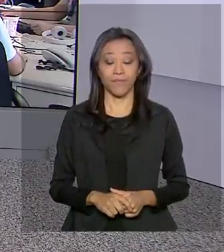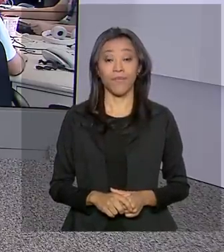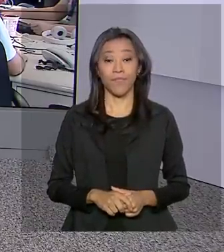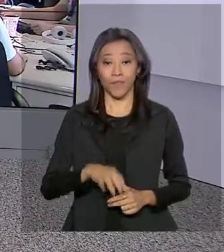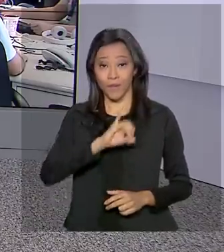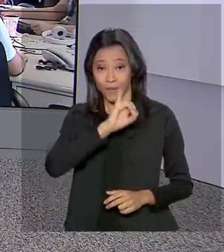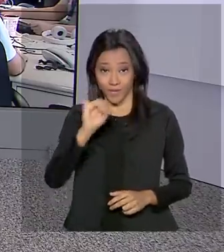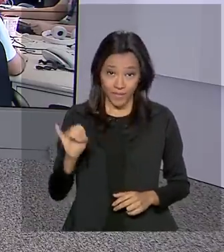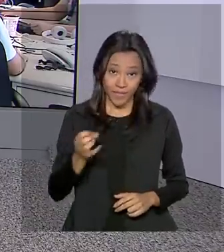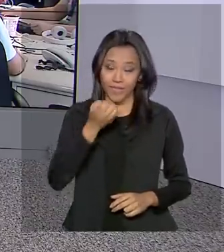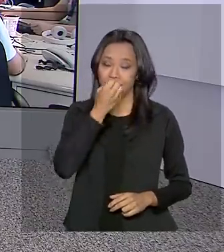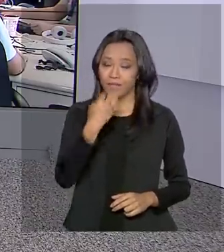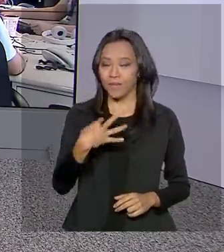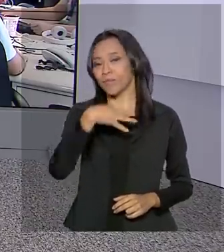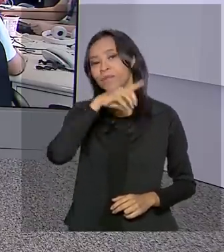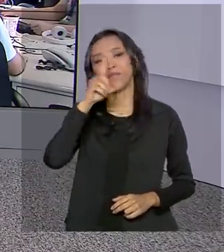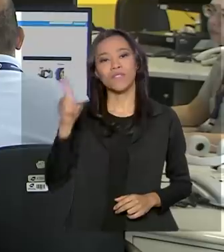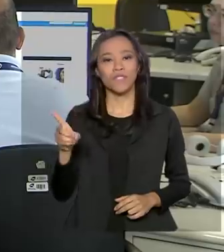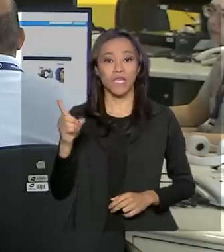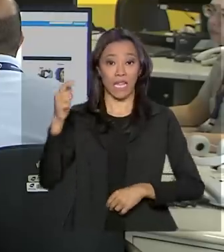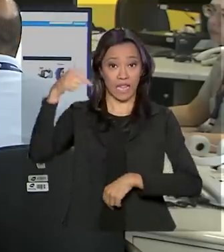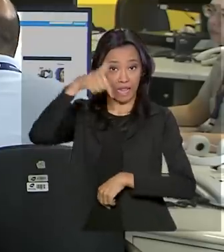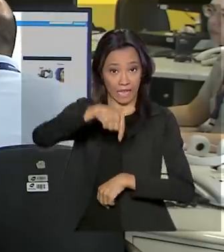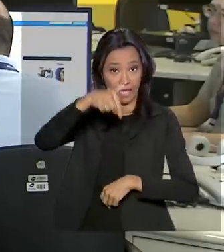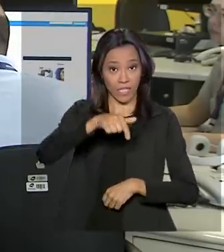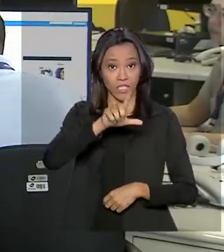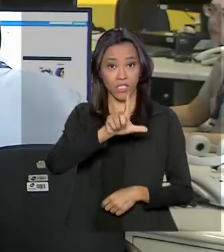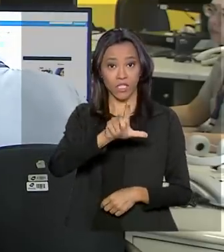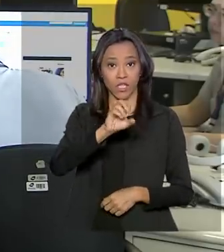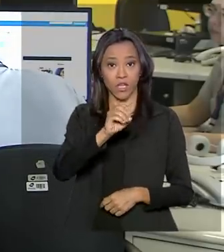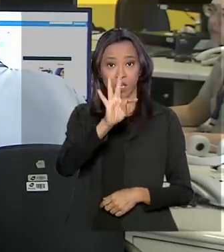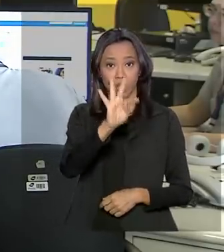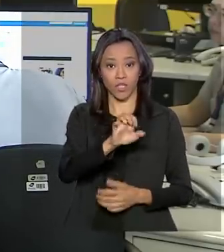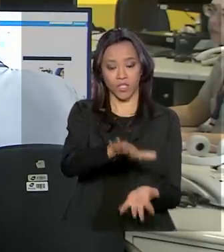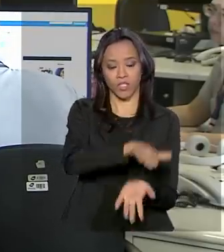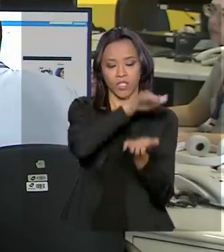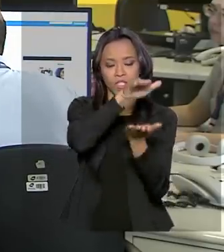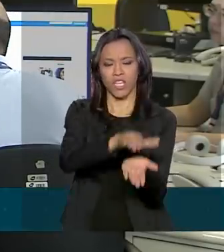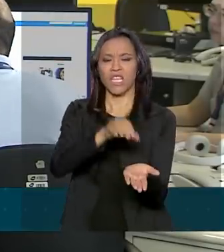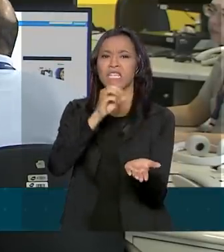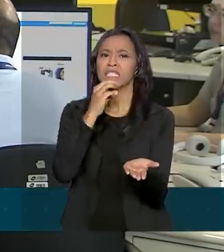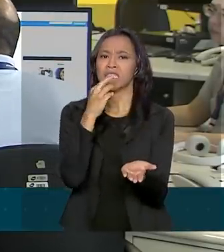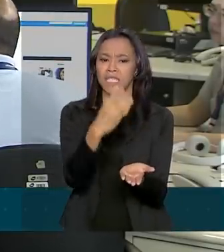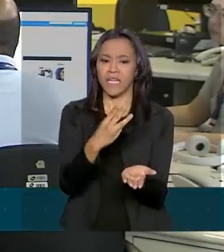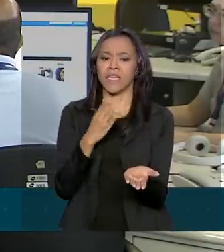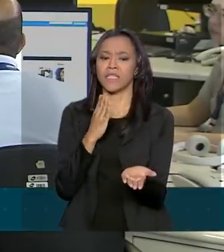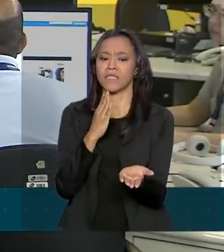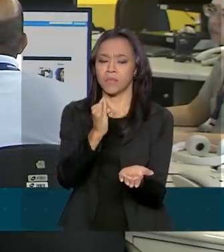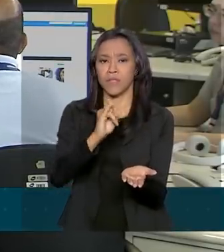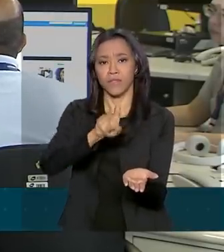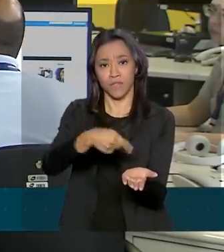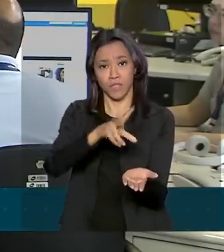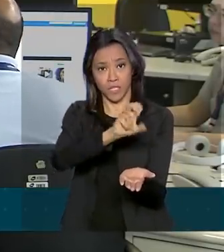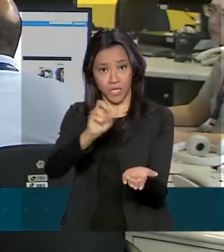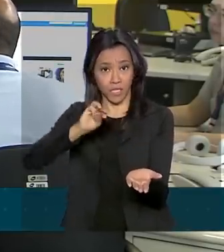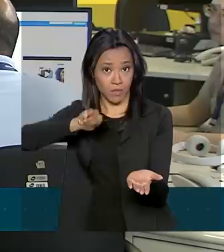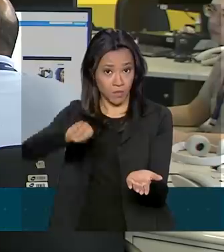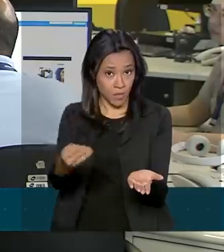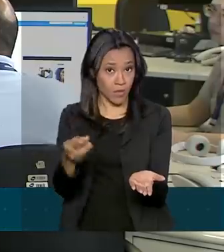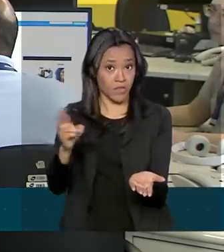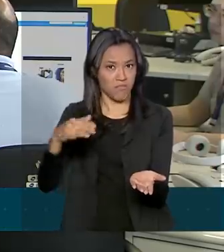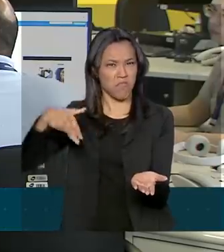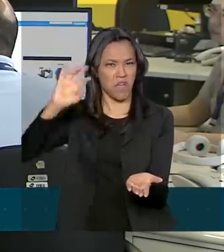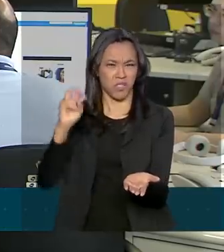o olá mara bom dia neste lote a receita restitui 3 bilhões e meio de reais a mais de dois milhões e setecentos